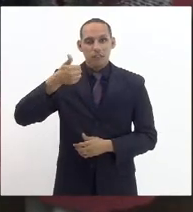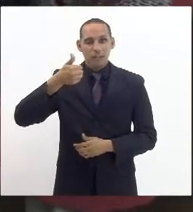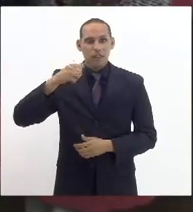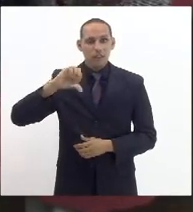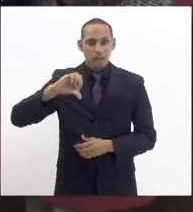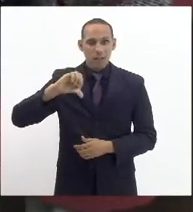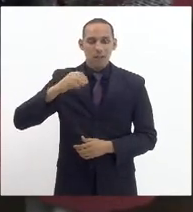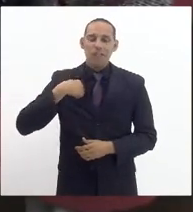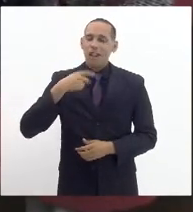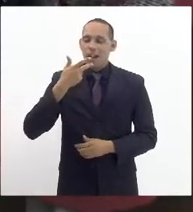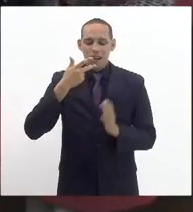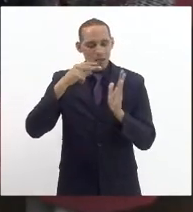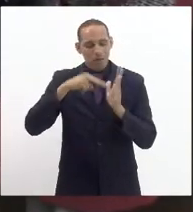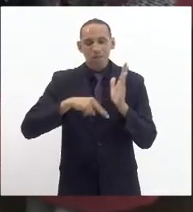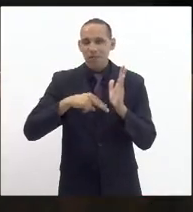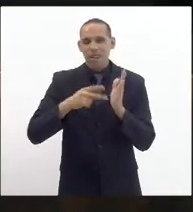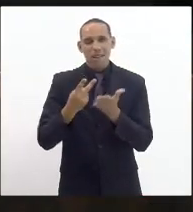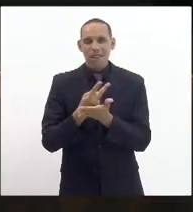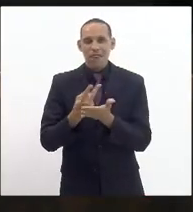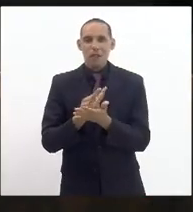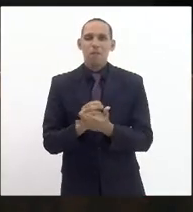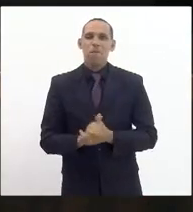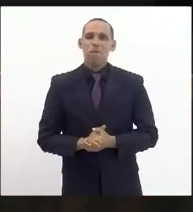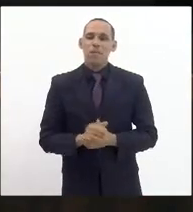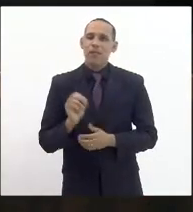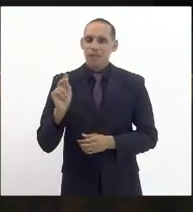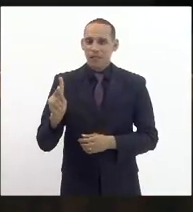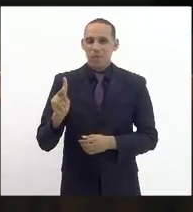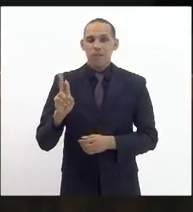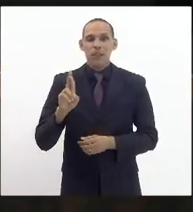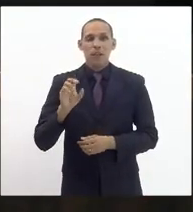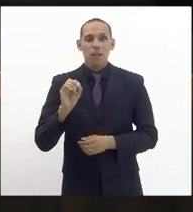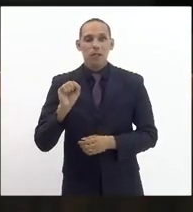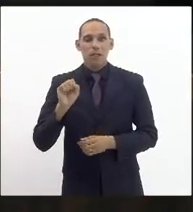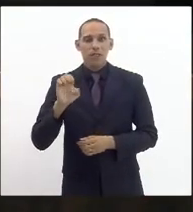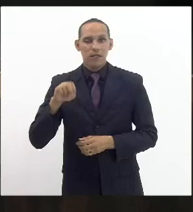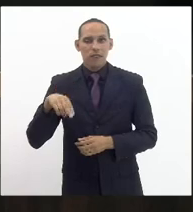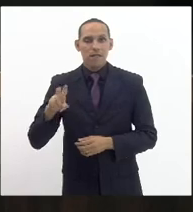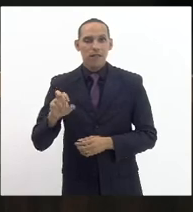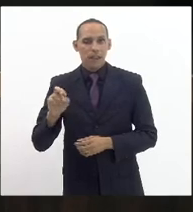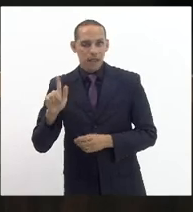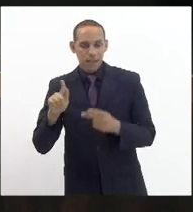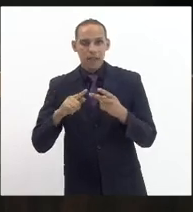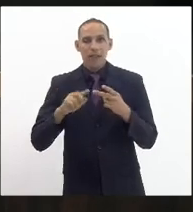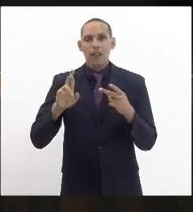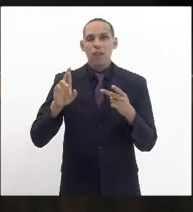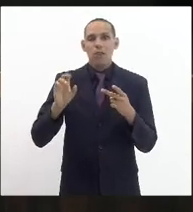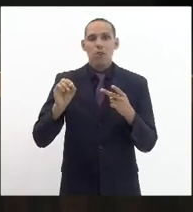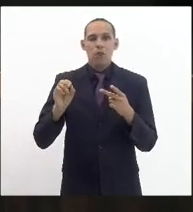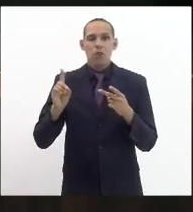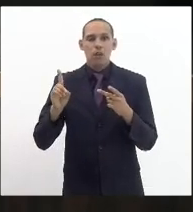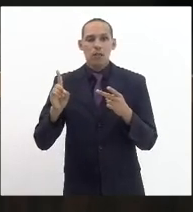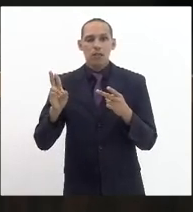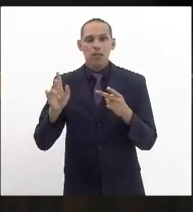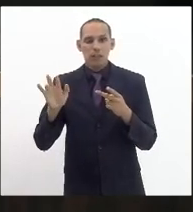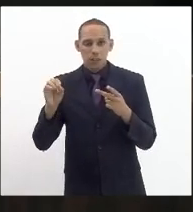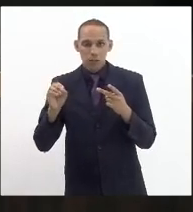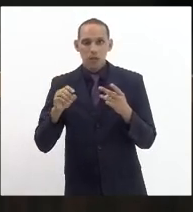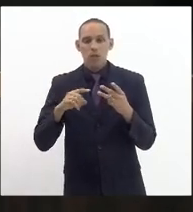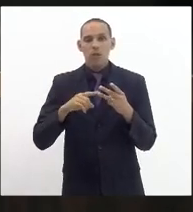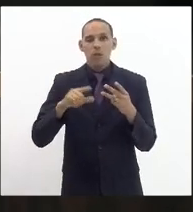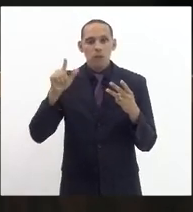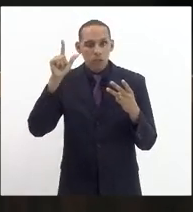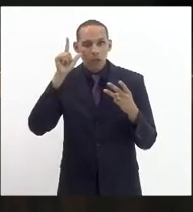Eu cantei errado o projeto. Ok. Então, deputado Rosenberg, deputado Rodrigo Amorim, deputada Lucinha,